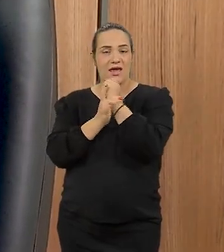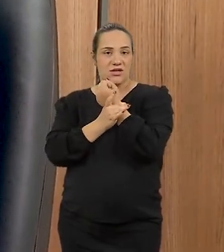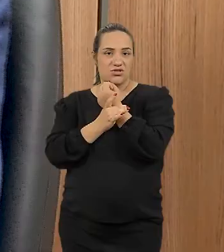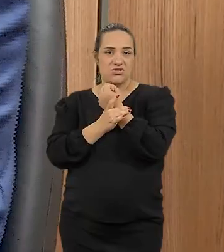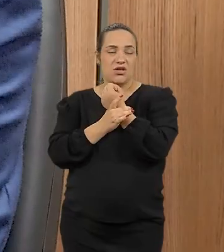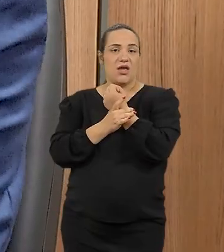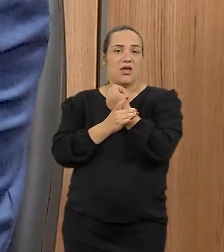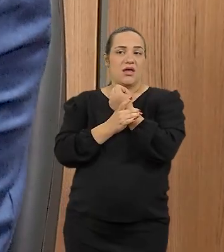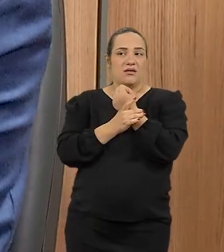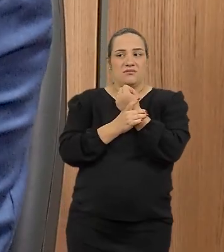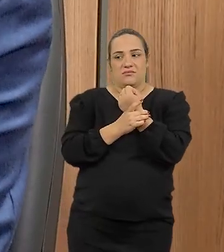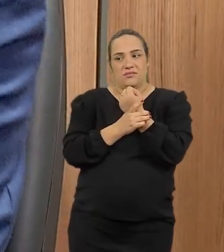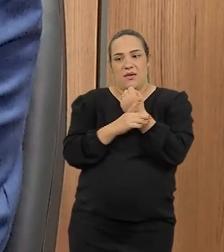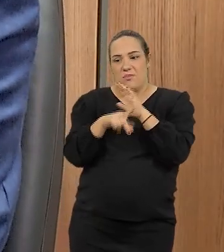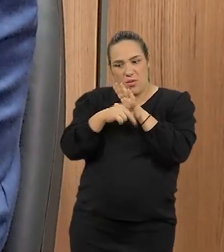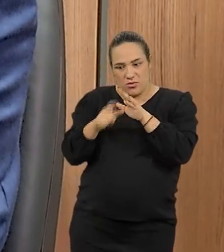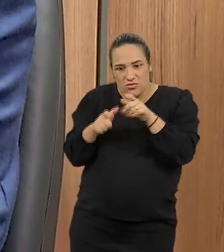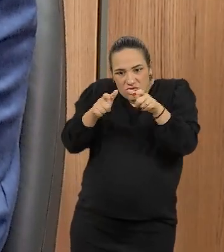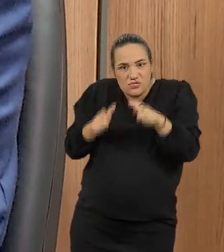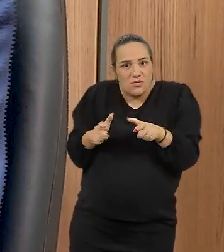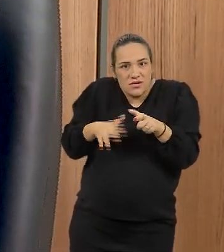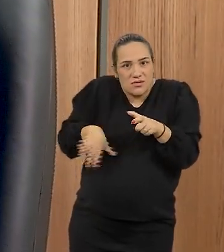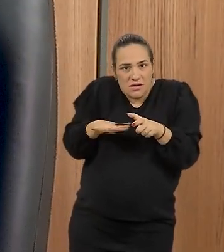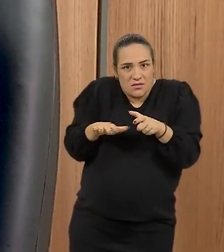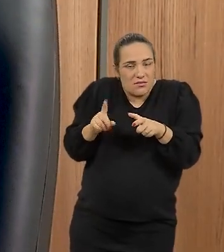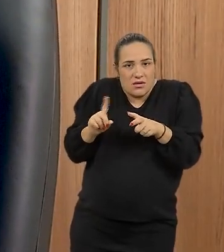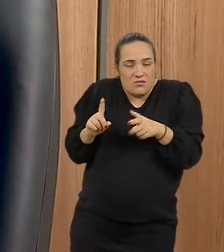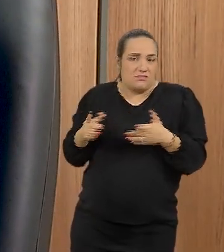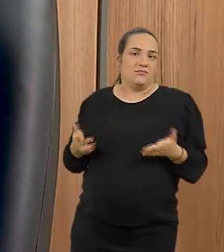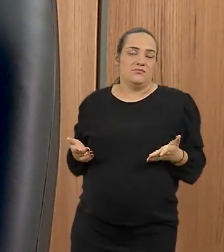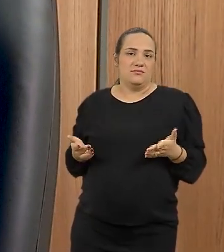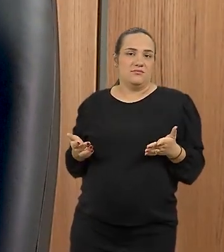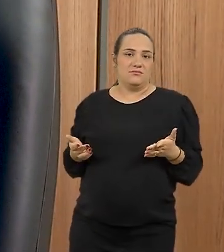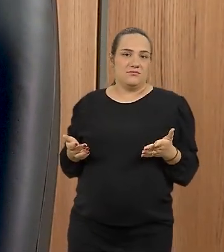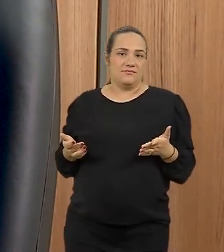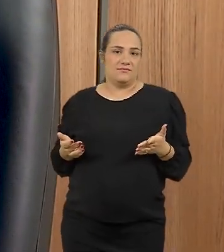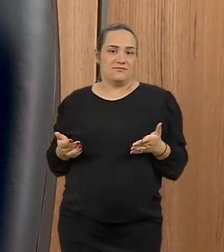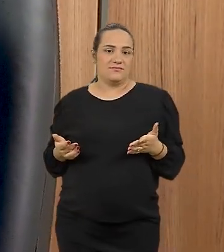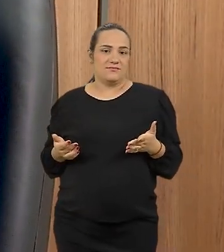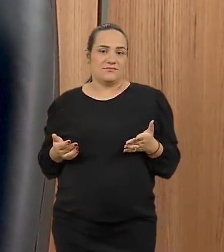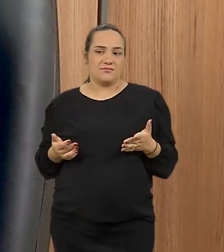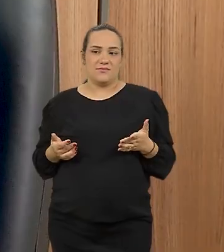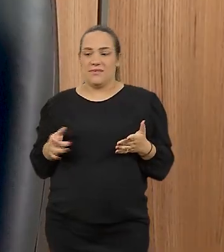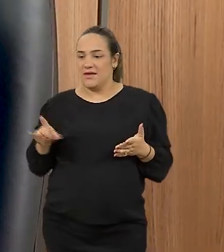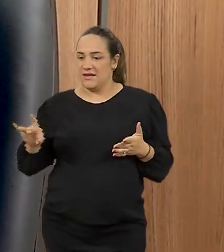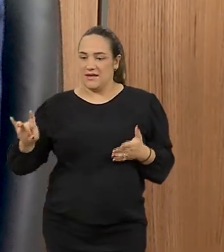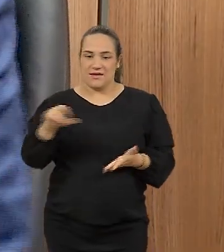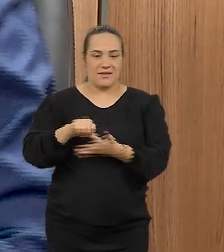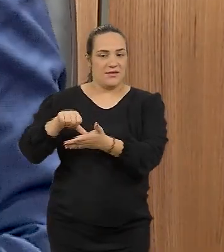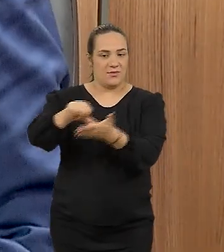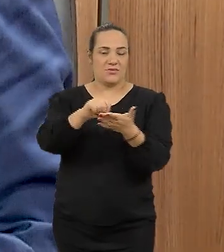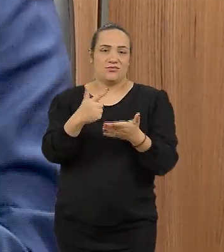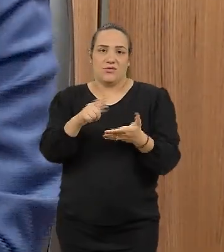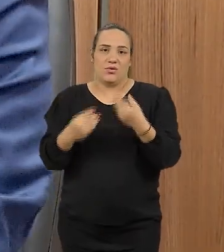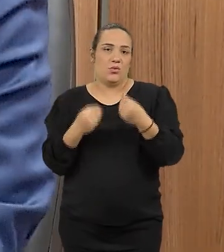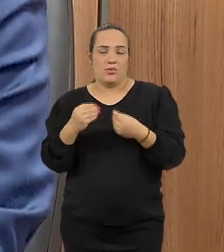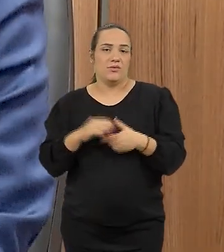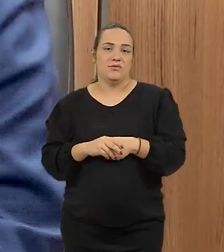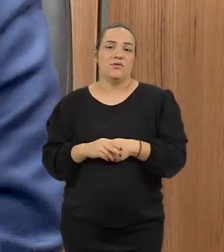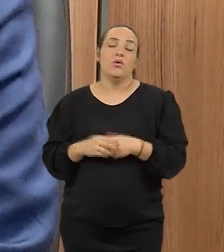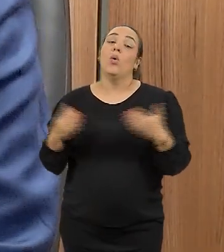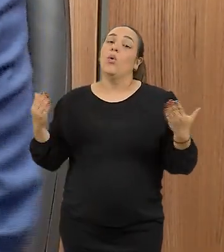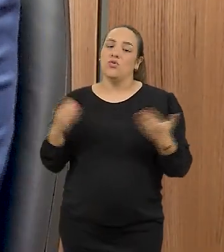desterritorializado, né? Então, porque não há como atender ao juiz de garantias em cada juiz de uma comarca.